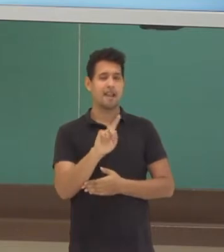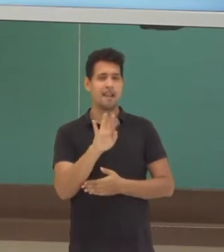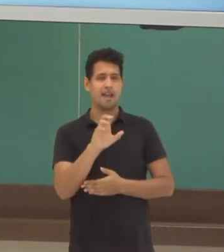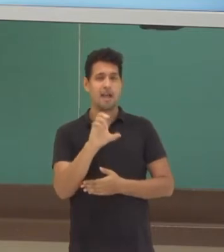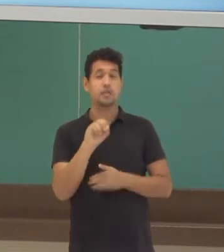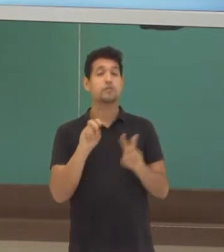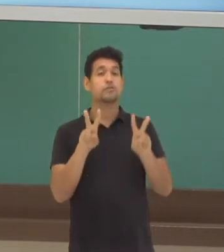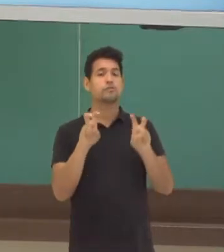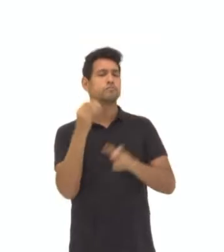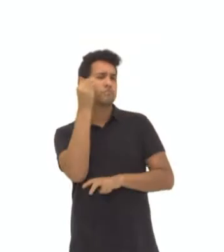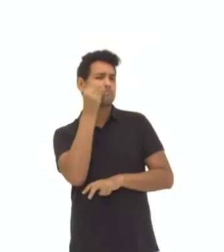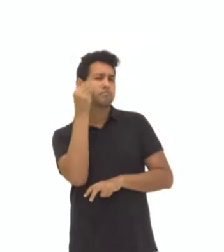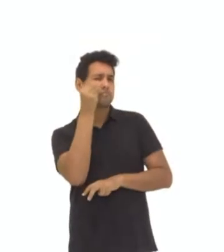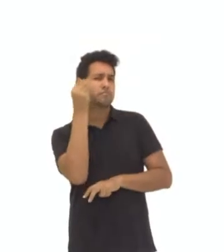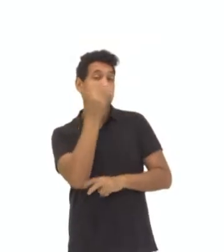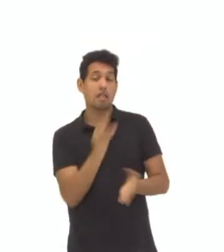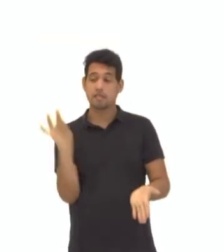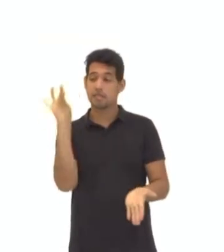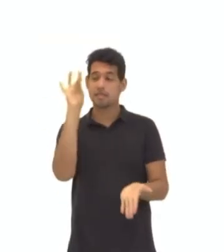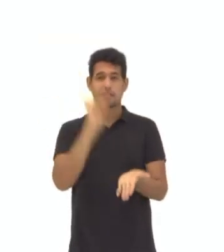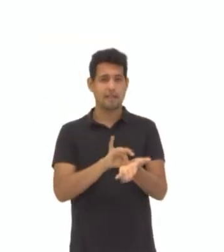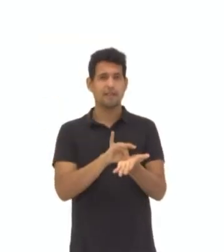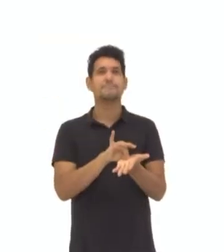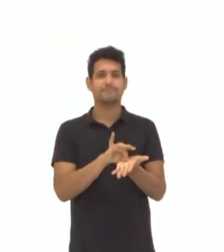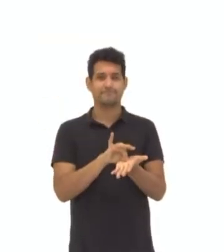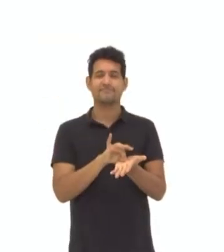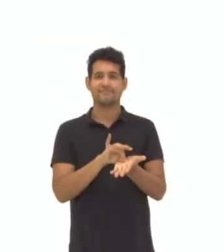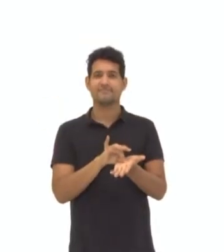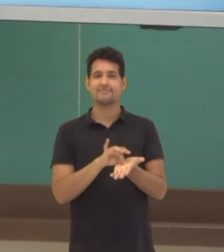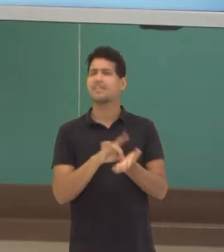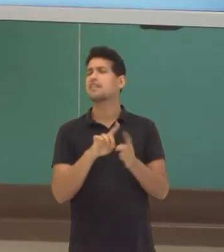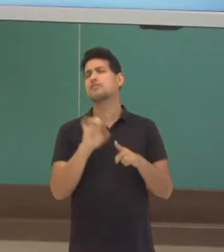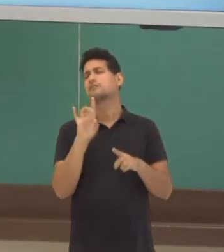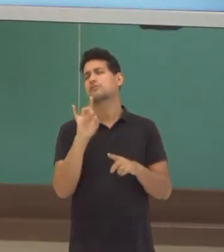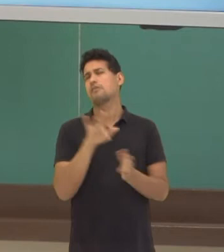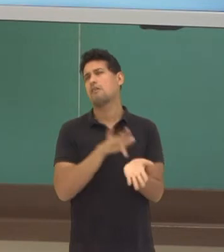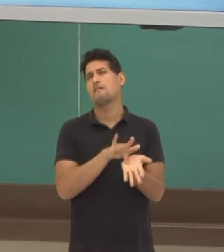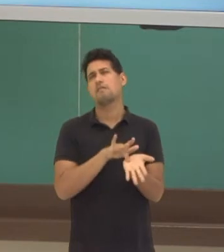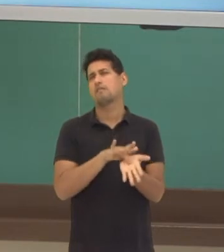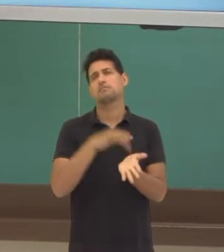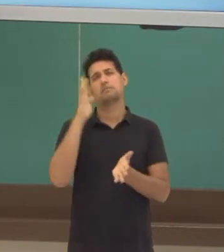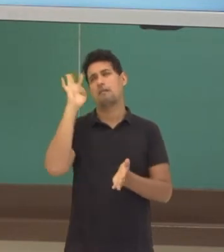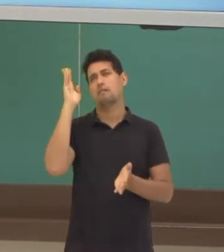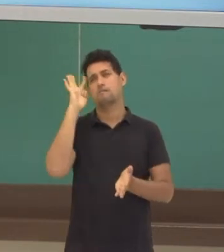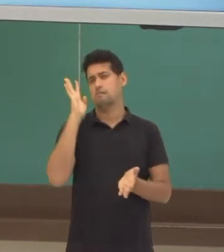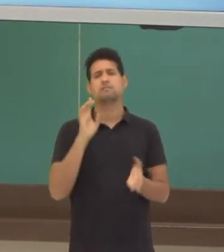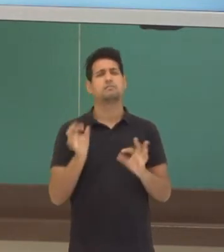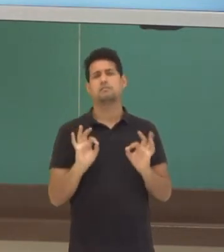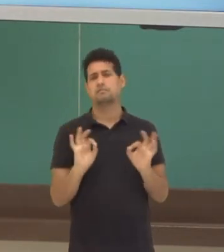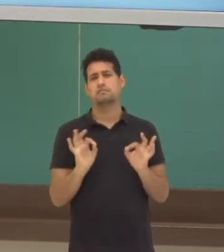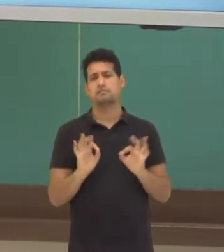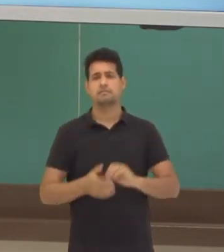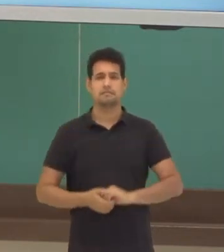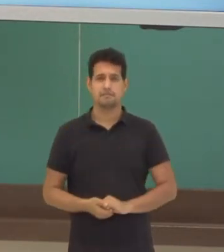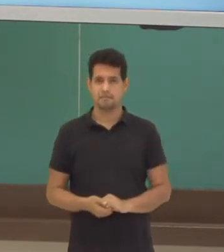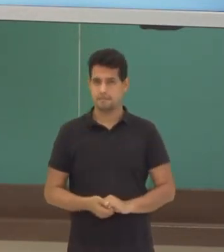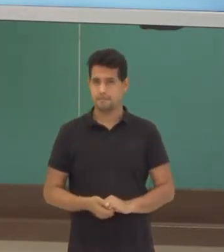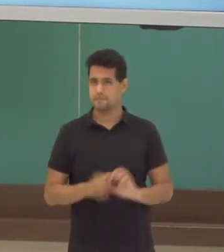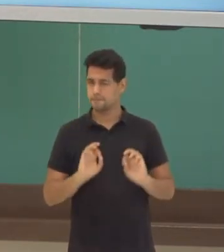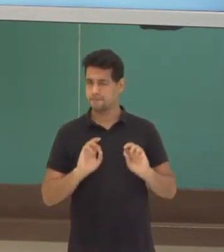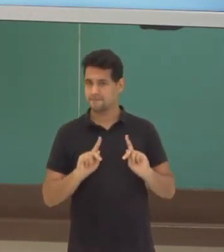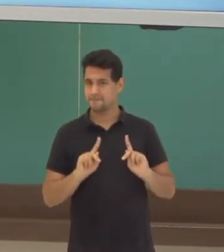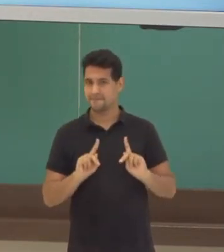velha árvore, comendo mangas com farinha de mandioca. Então, a história do Daniel Munduruku. Você observou